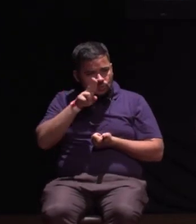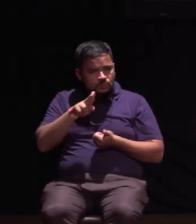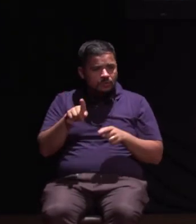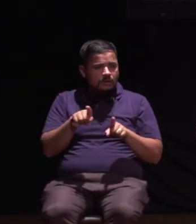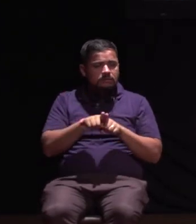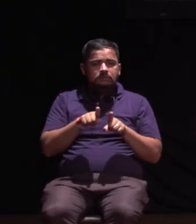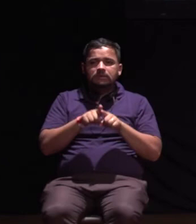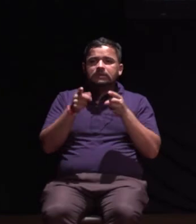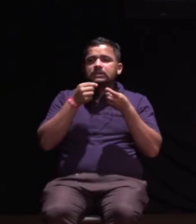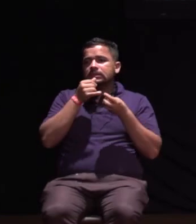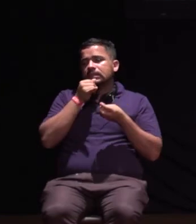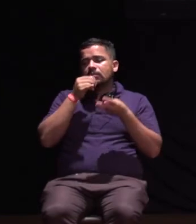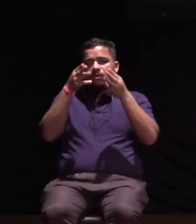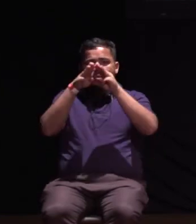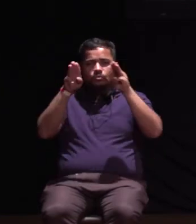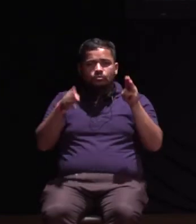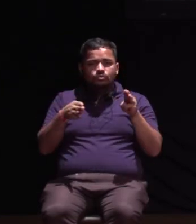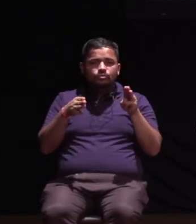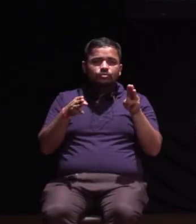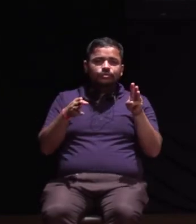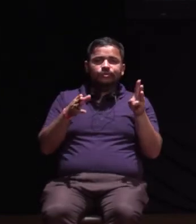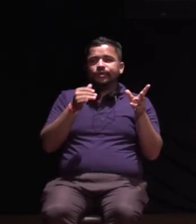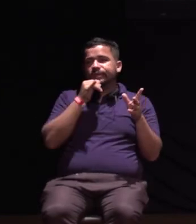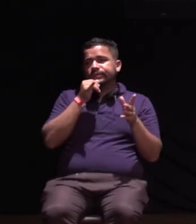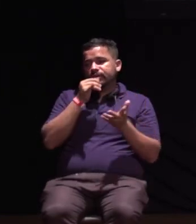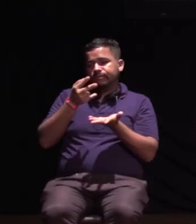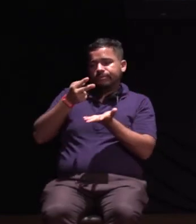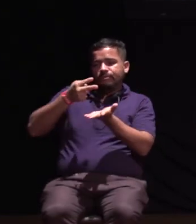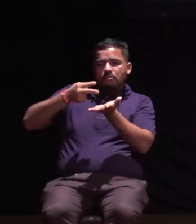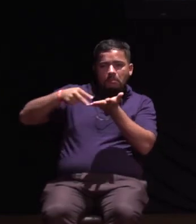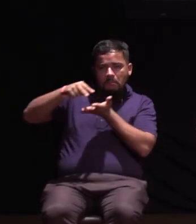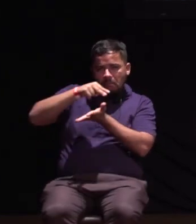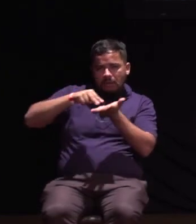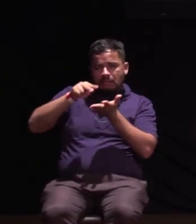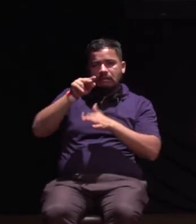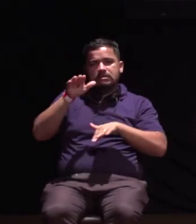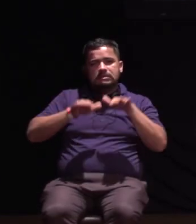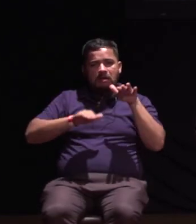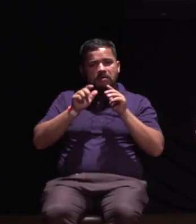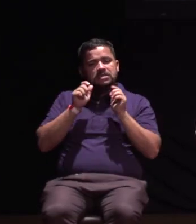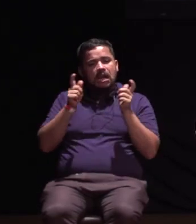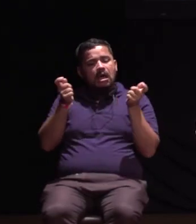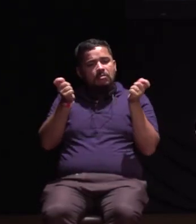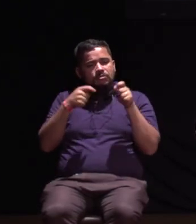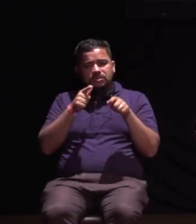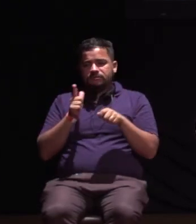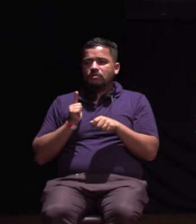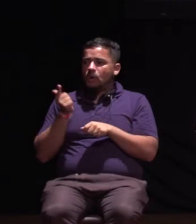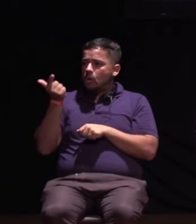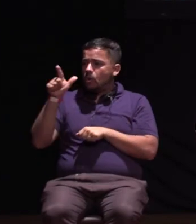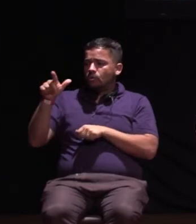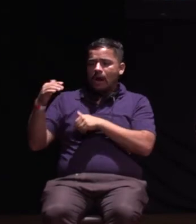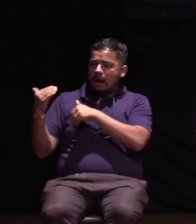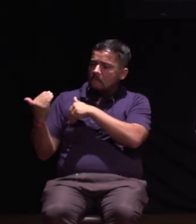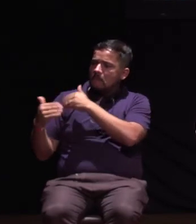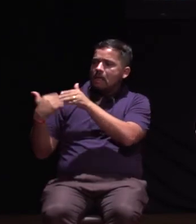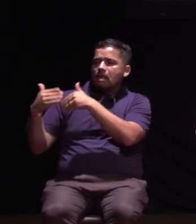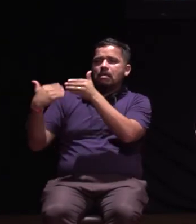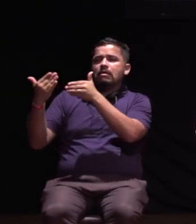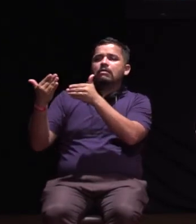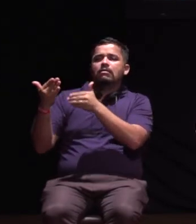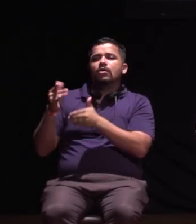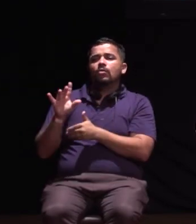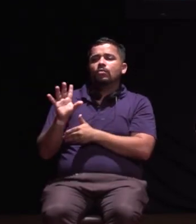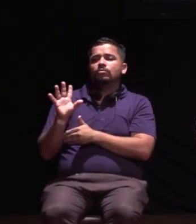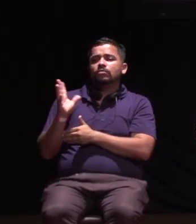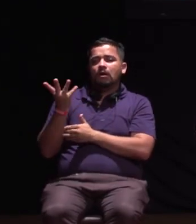o museu como pano de fundo para uma dança que poderia se desenvolver em qualquer outro lugar, né? Ou que se faça